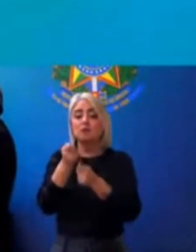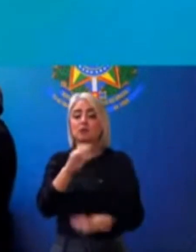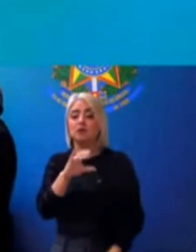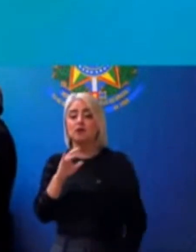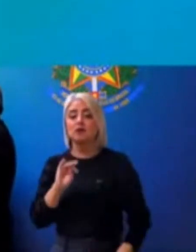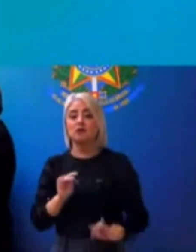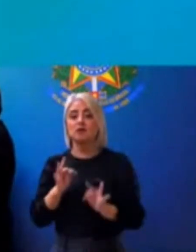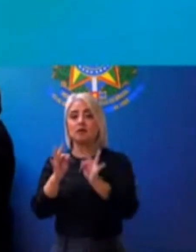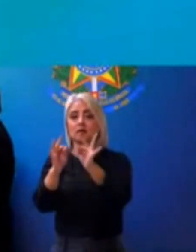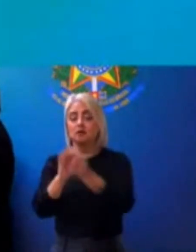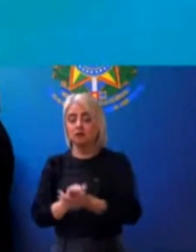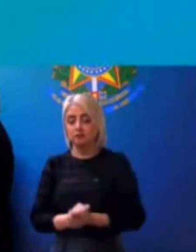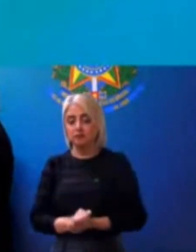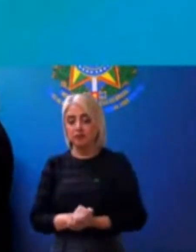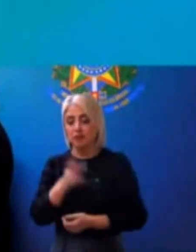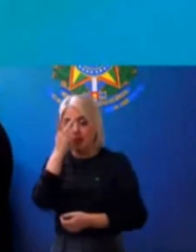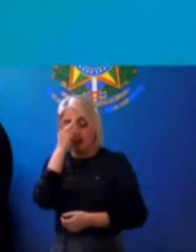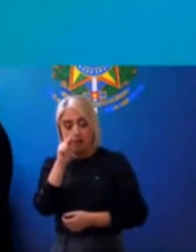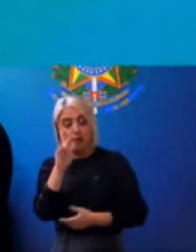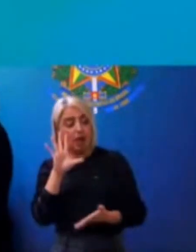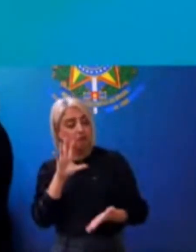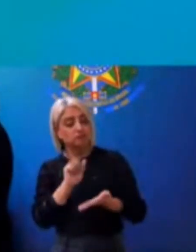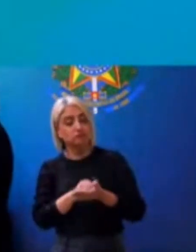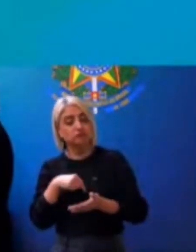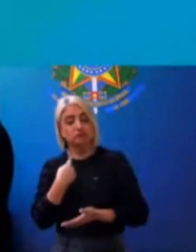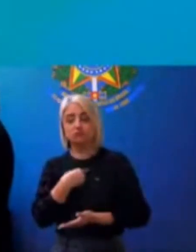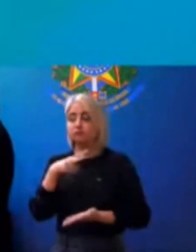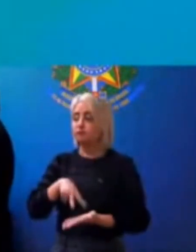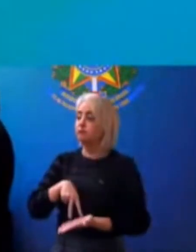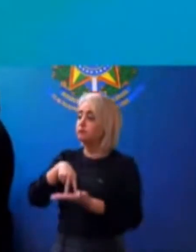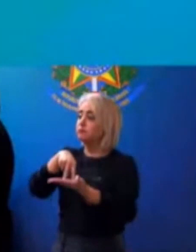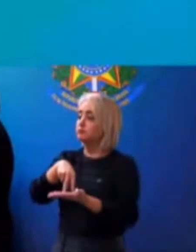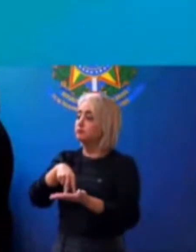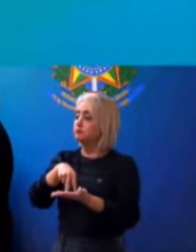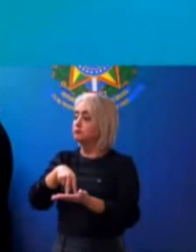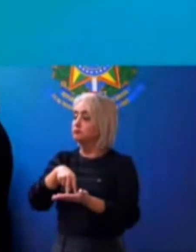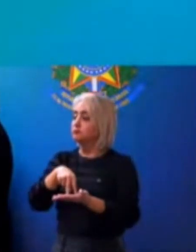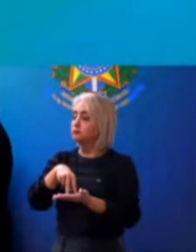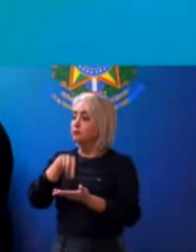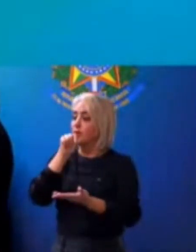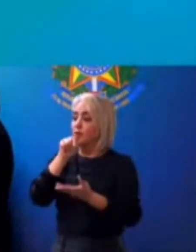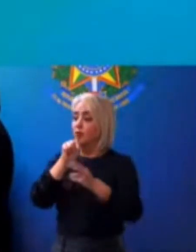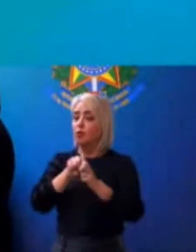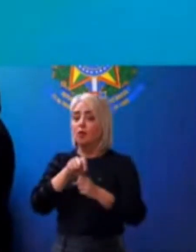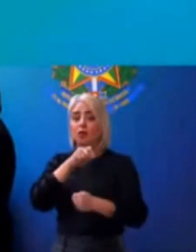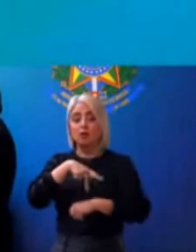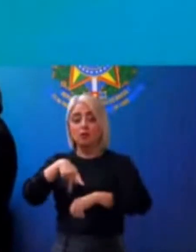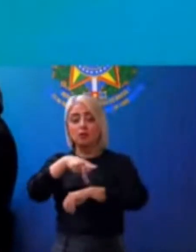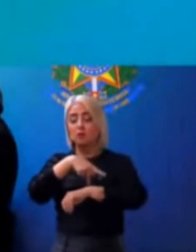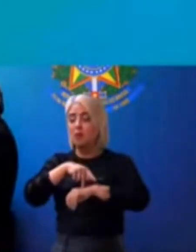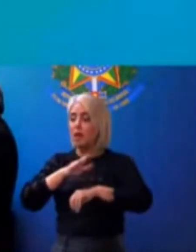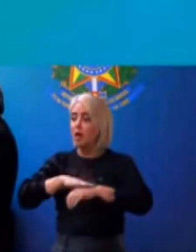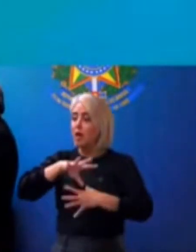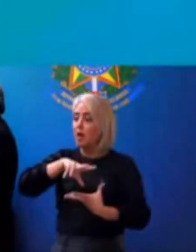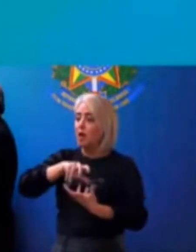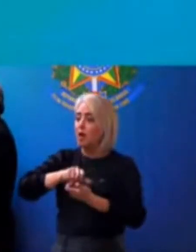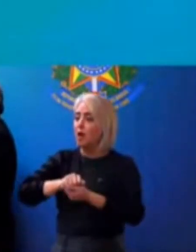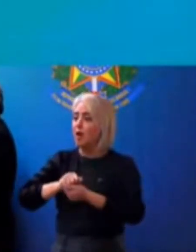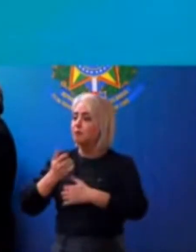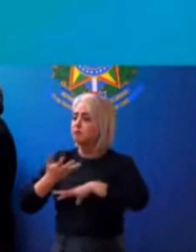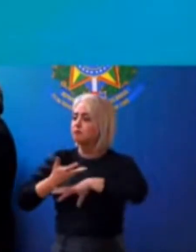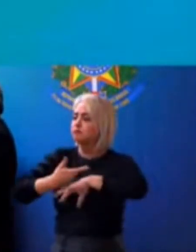científico e tecnológico para consolidarmos o nosso lugar no conserto das nações em um mundo cada vez mais muito polar